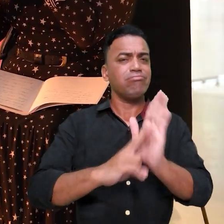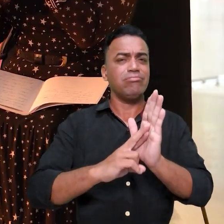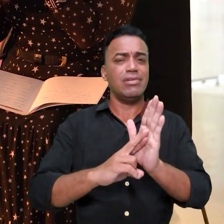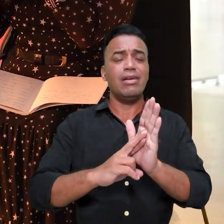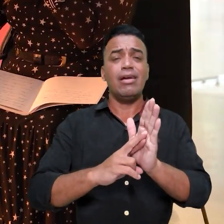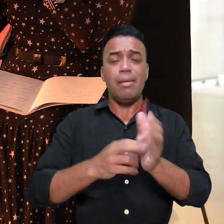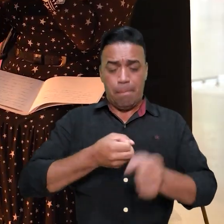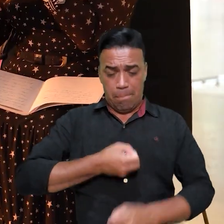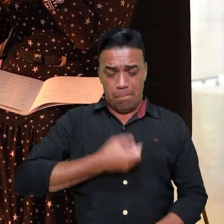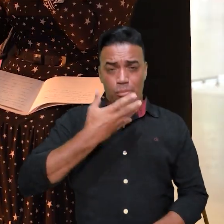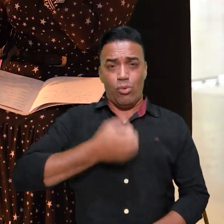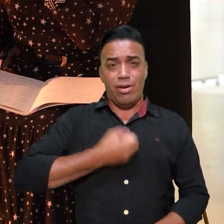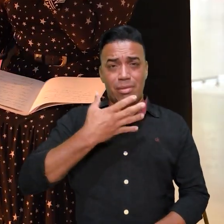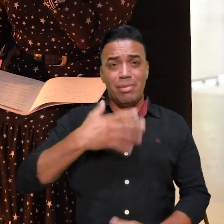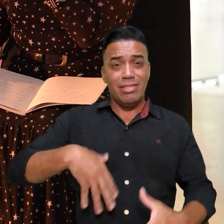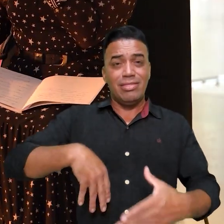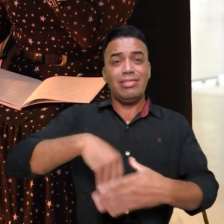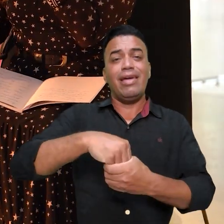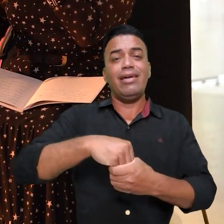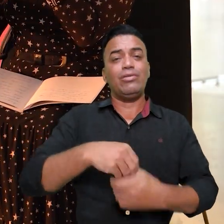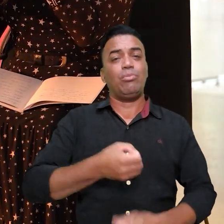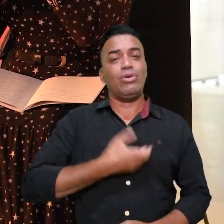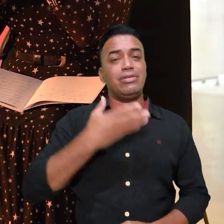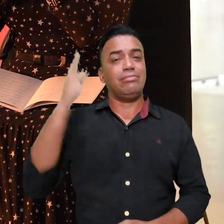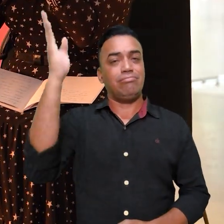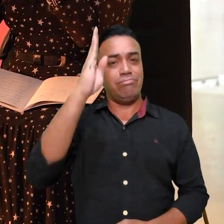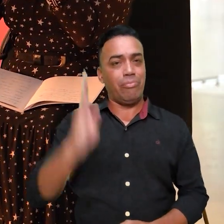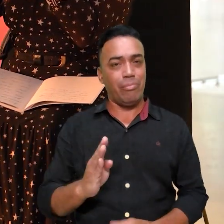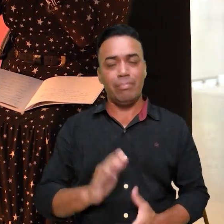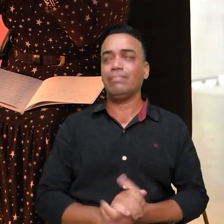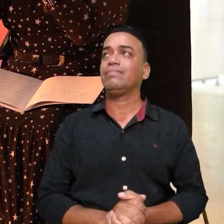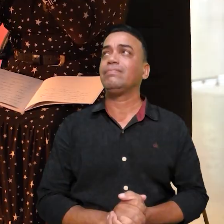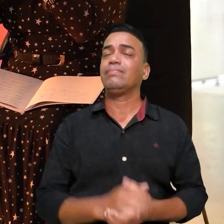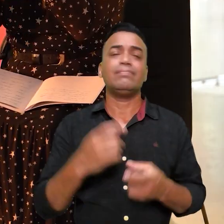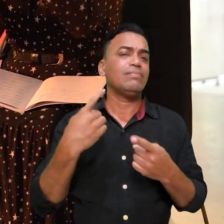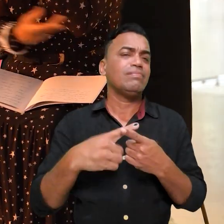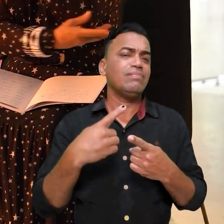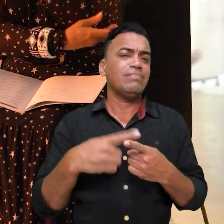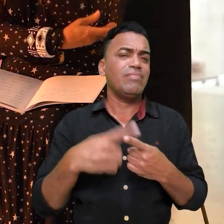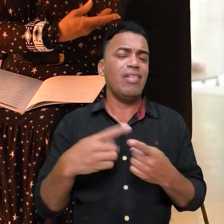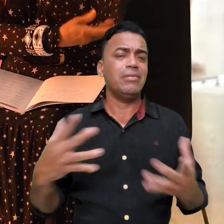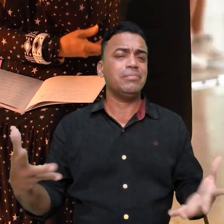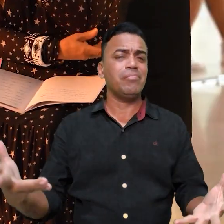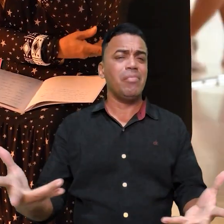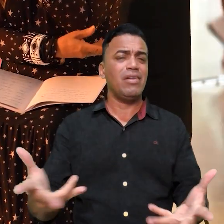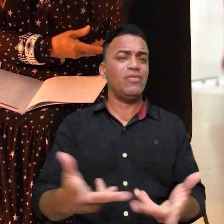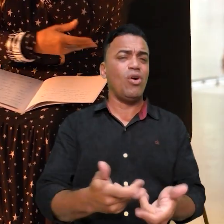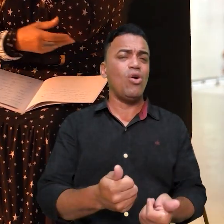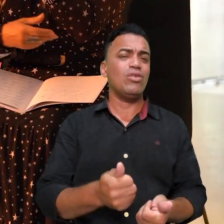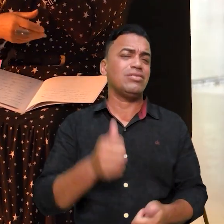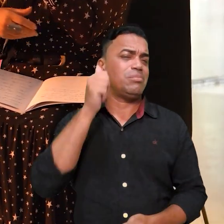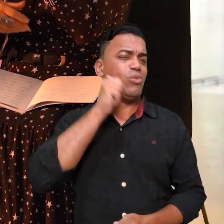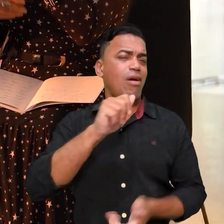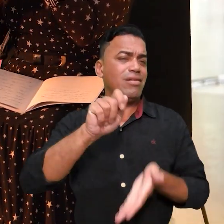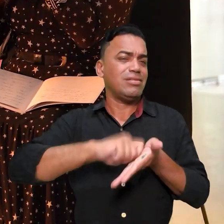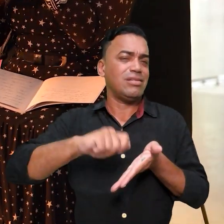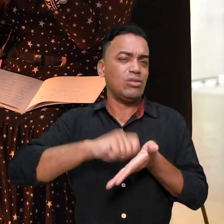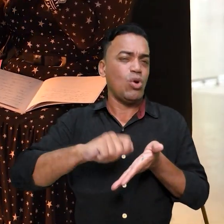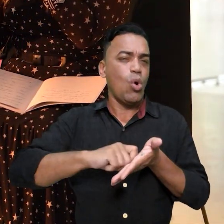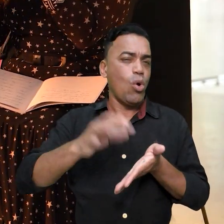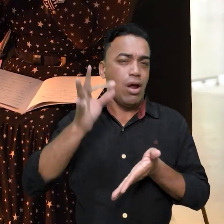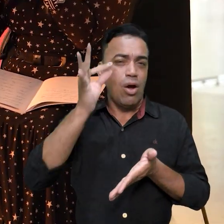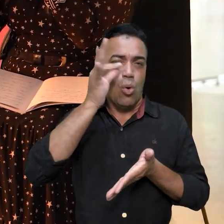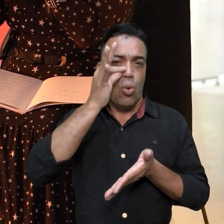para a poesia brasileira. Porque essa maravilhosa autora,